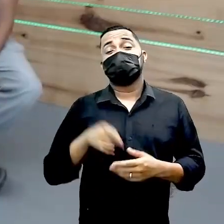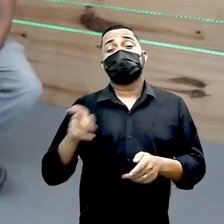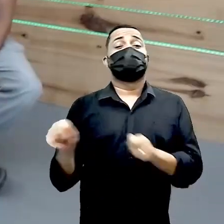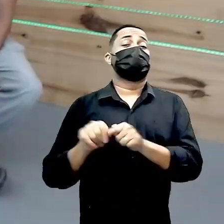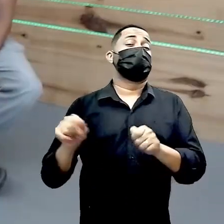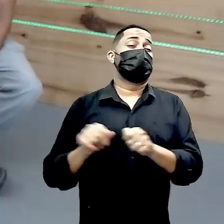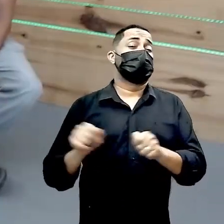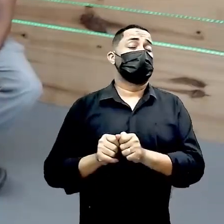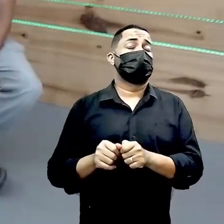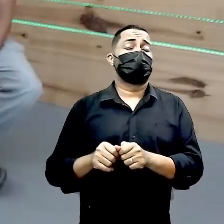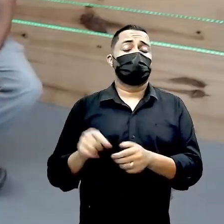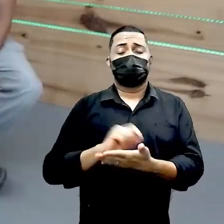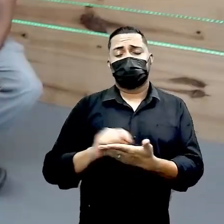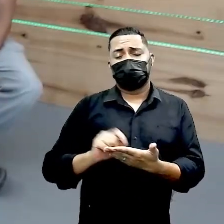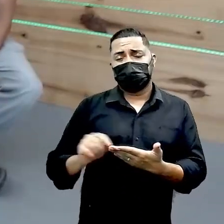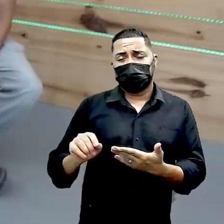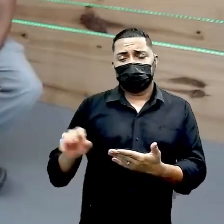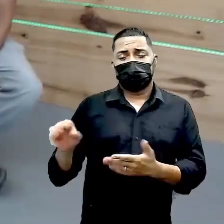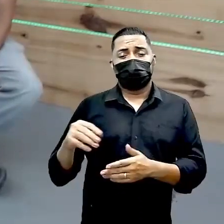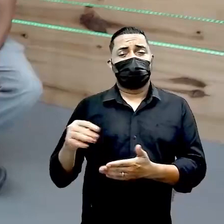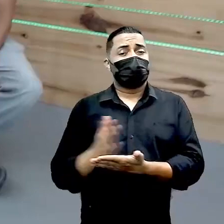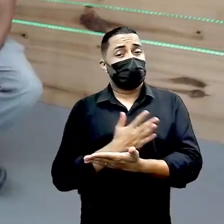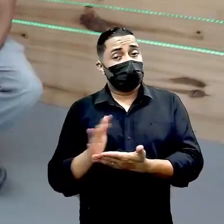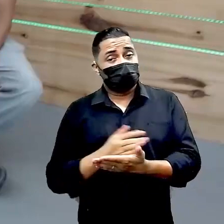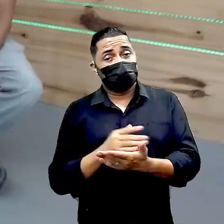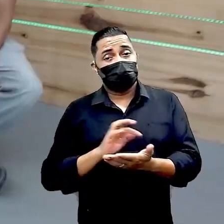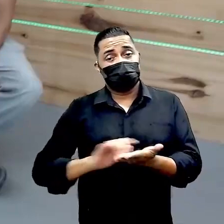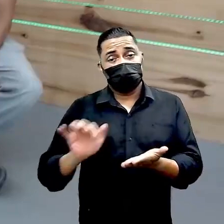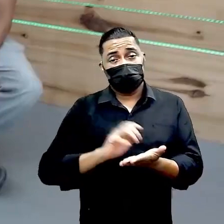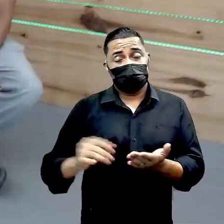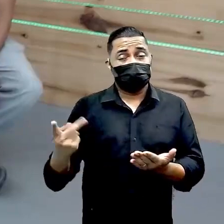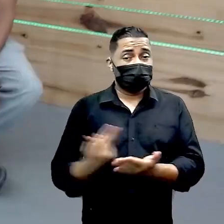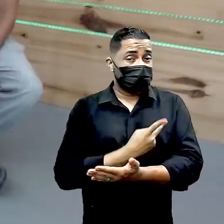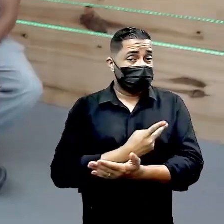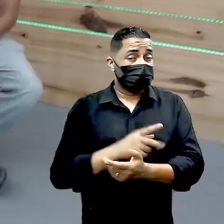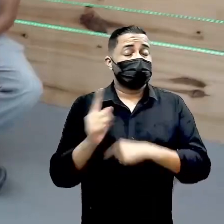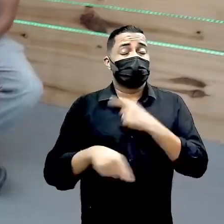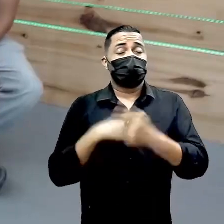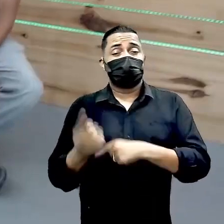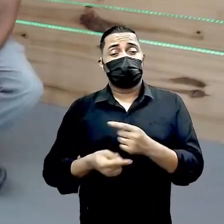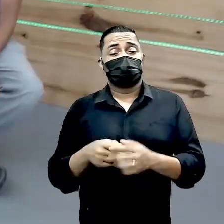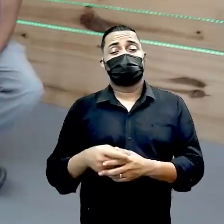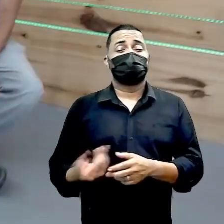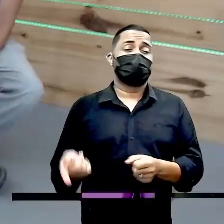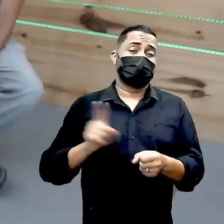feito, ele anotava qualquer mensagem de erro e em seguida ele voltava ao